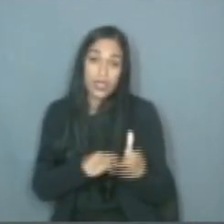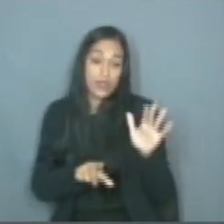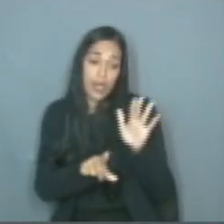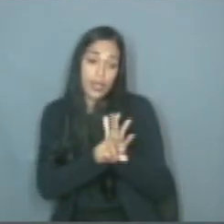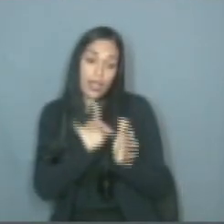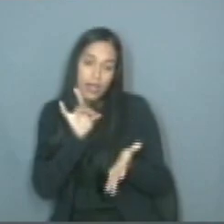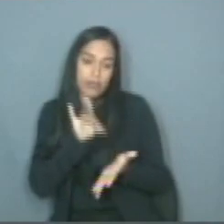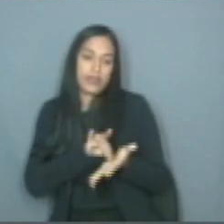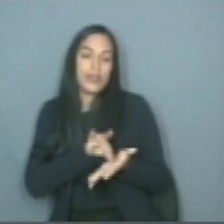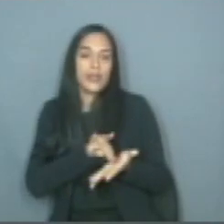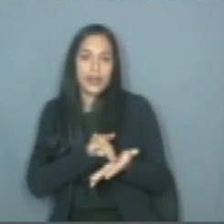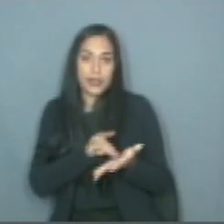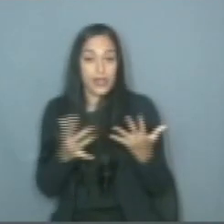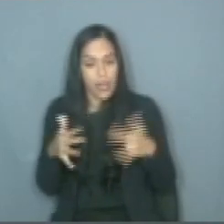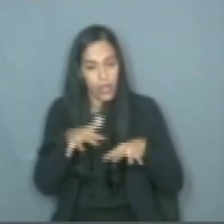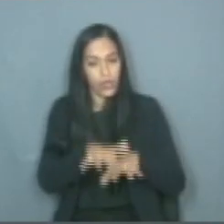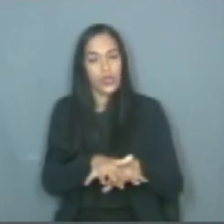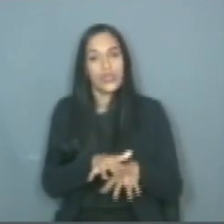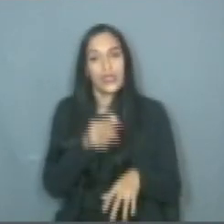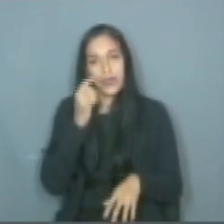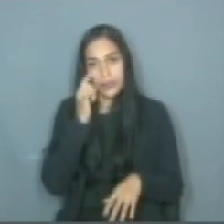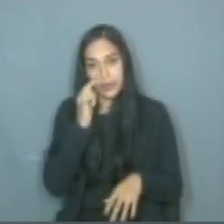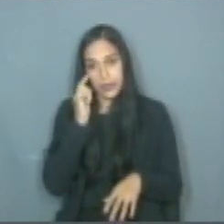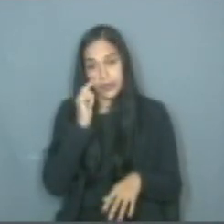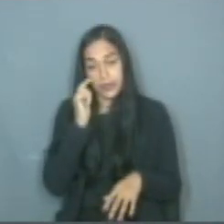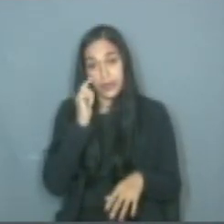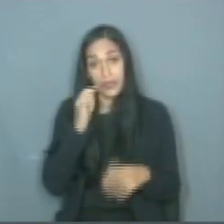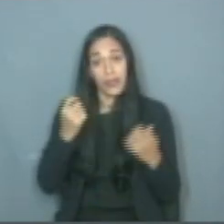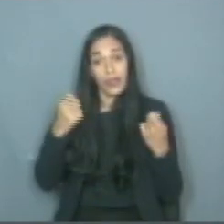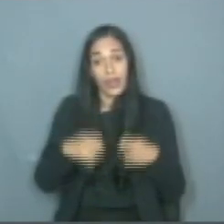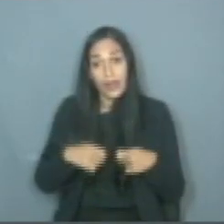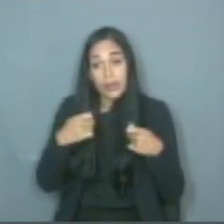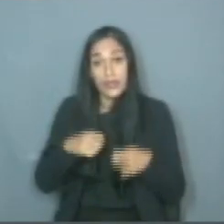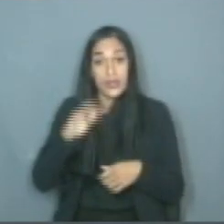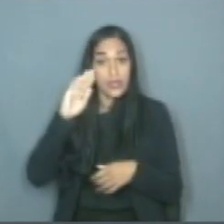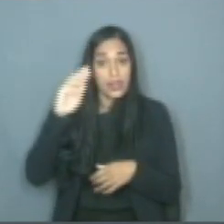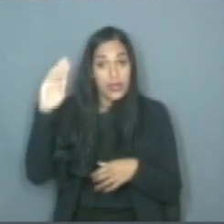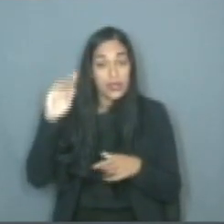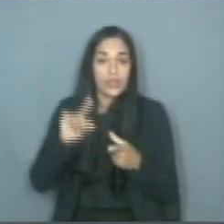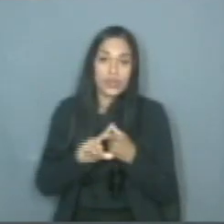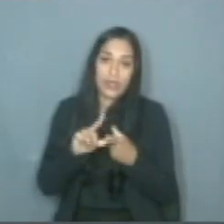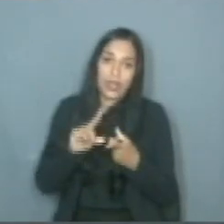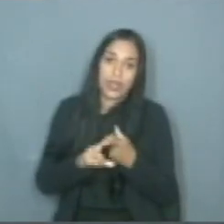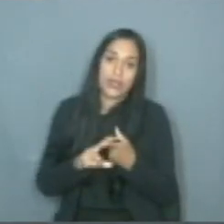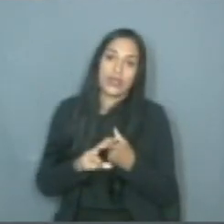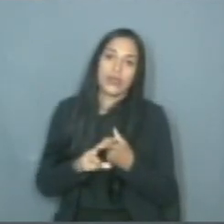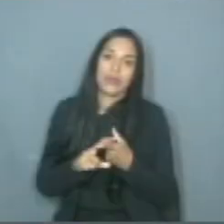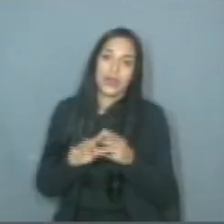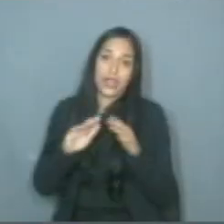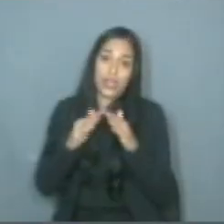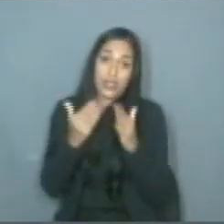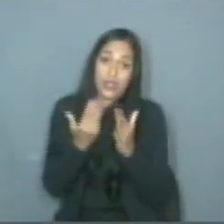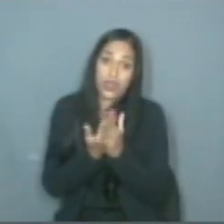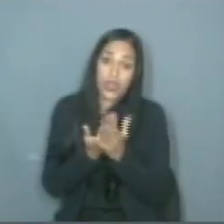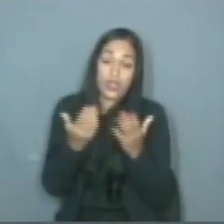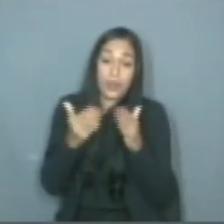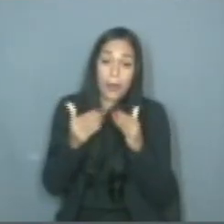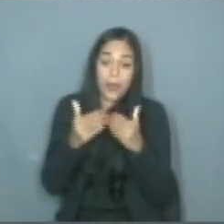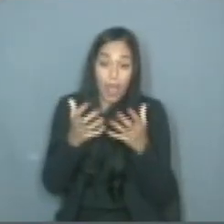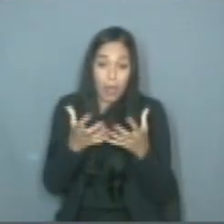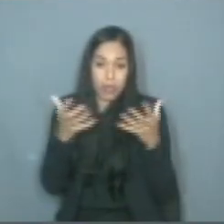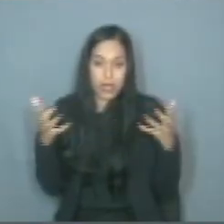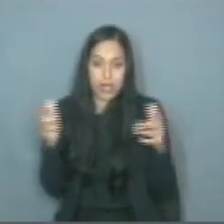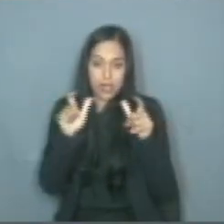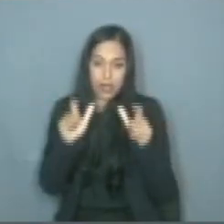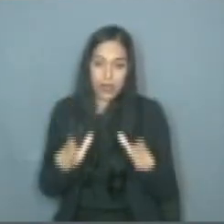é o cumprimento da verdadeira inclusão. A gente também precisa aqui destacar que as unidades estão pedindo ampliação de espaços,